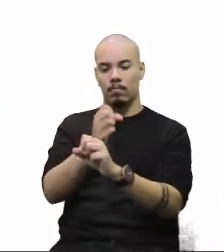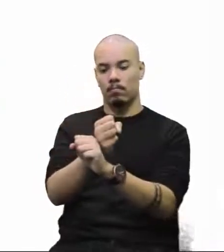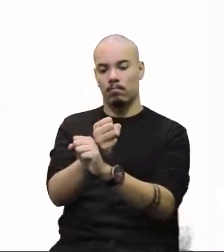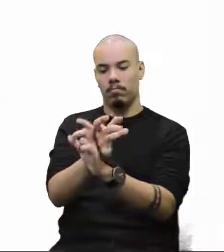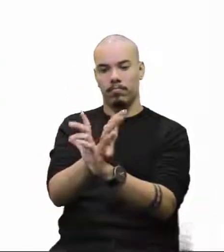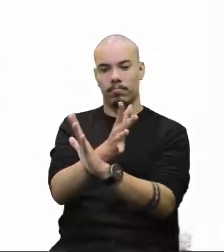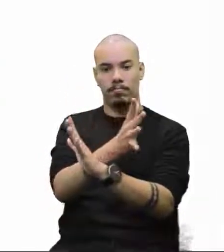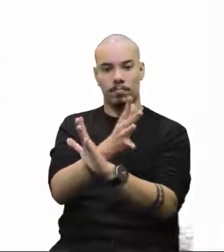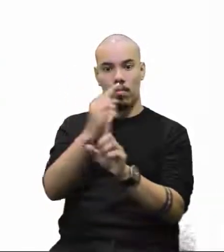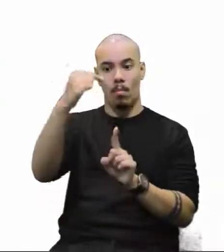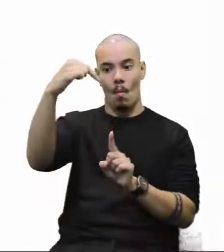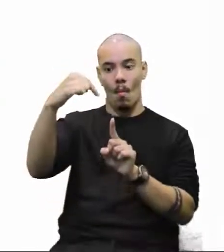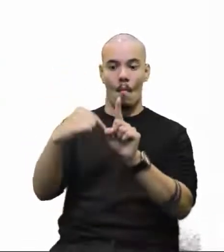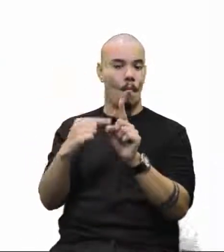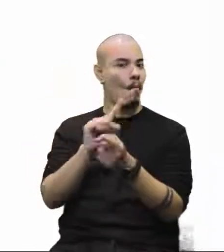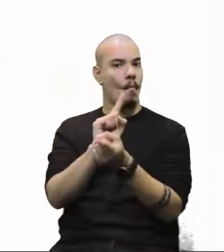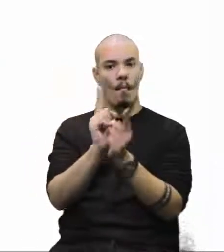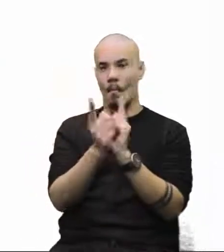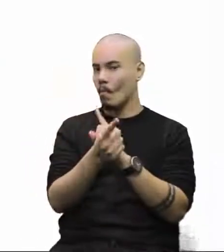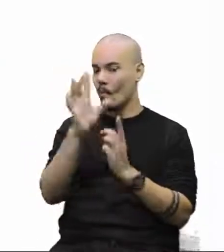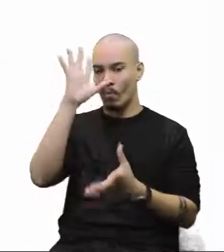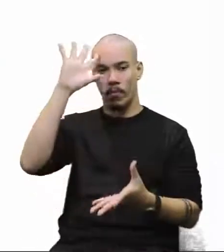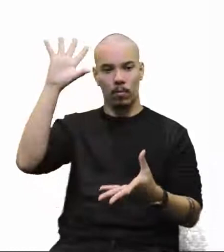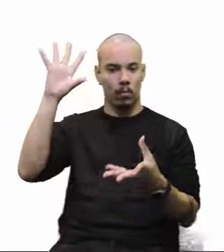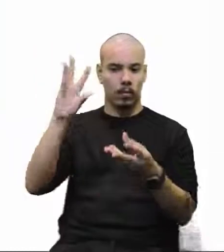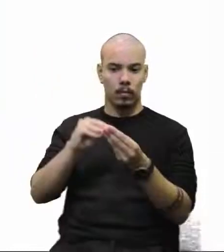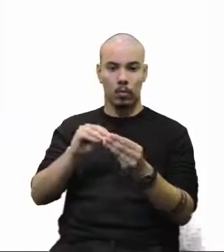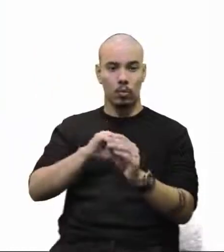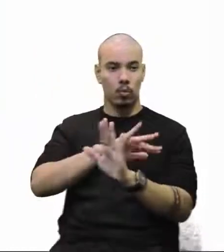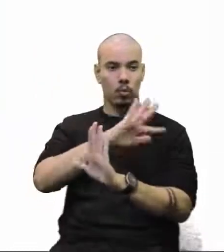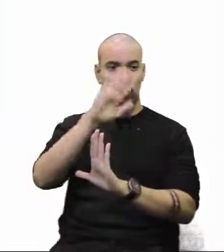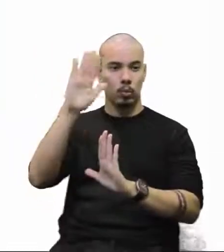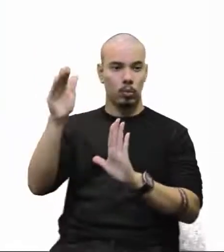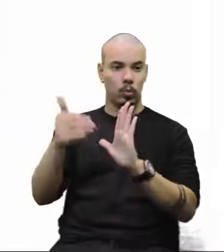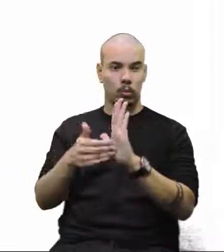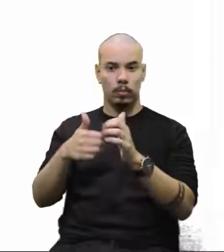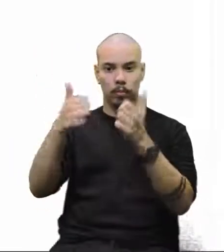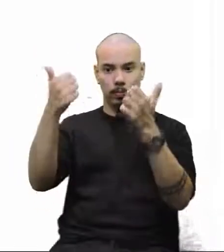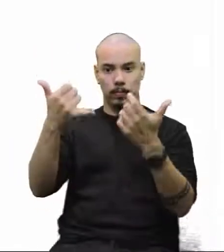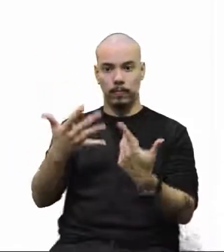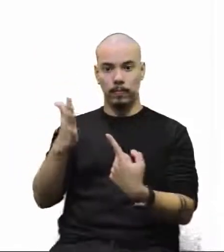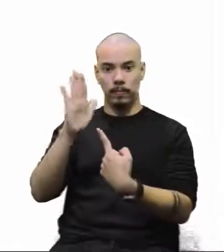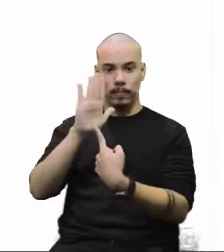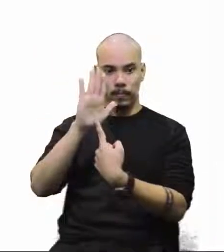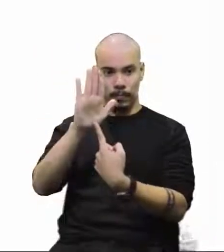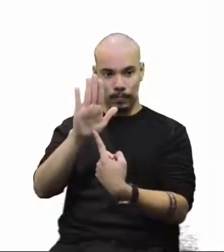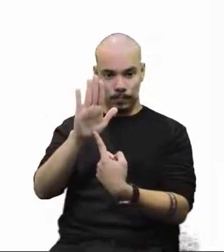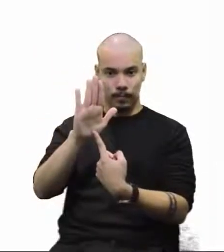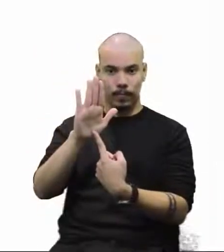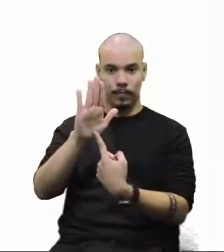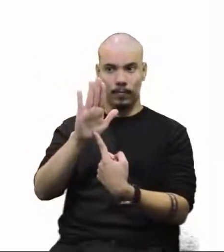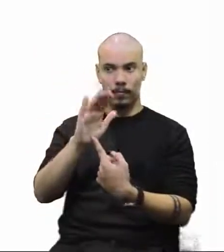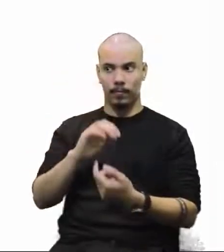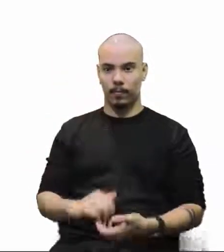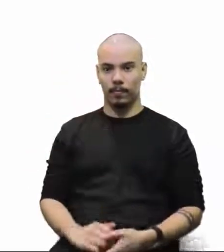se tiverem sentidos opostos. Só a conclusão de tudo que nós falamos aqui e mostramos. Exatamente.